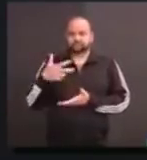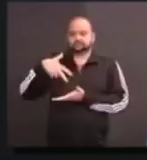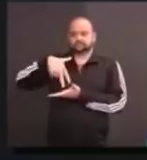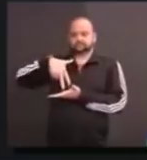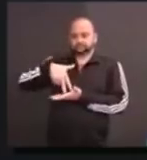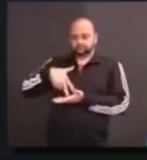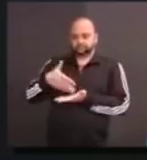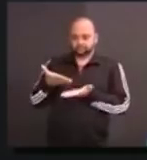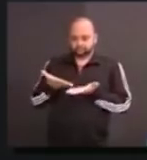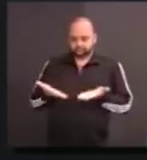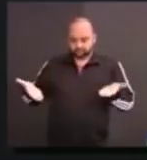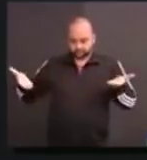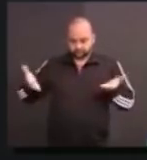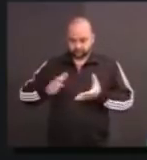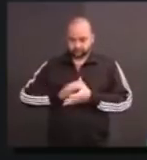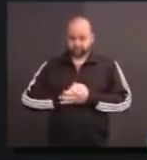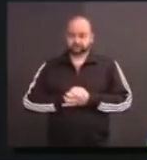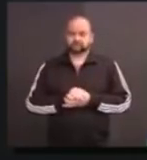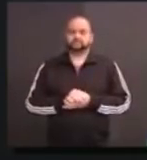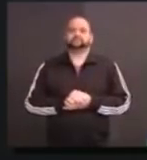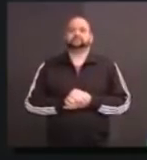estamos.